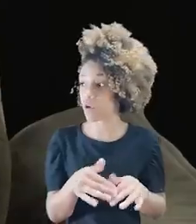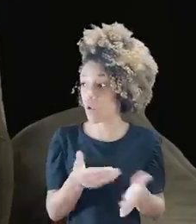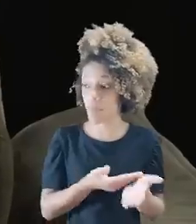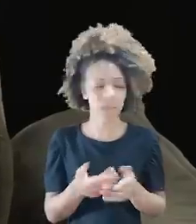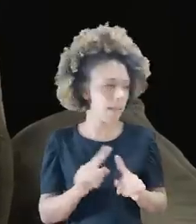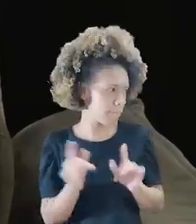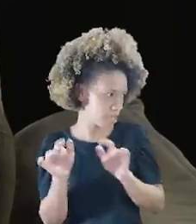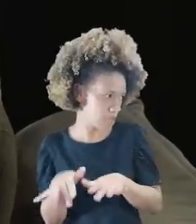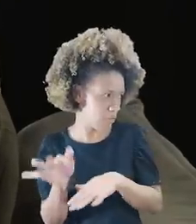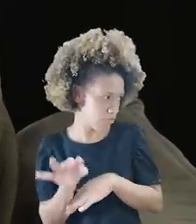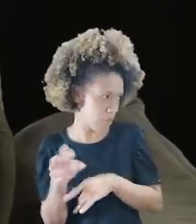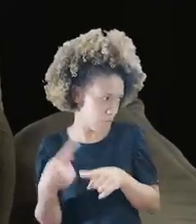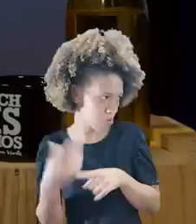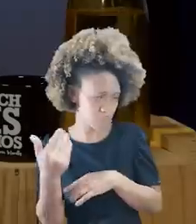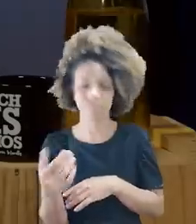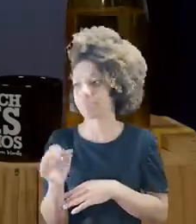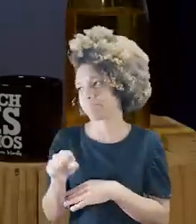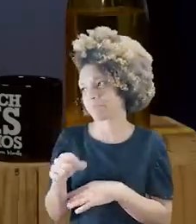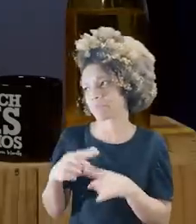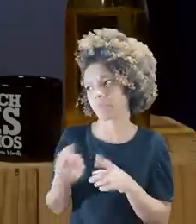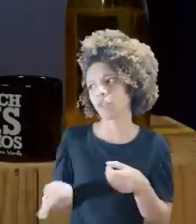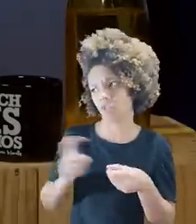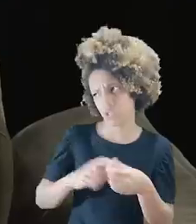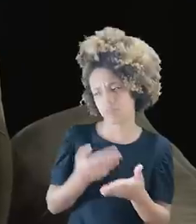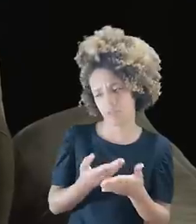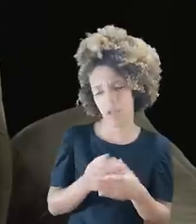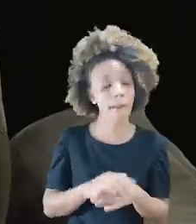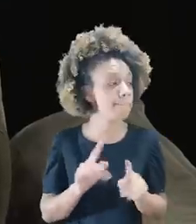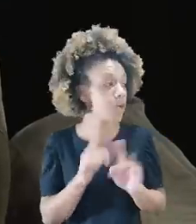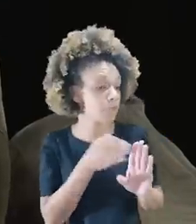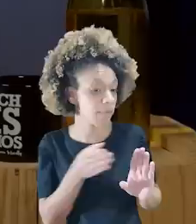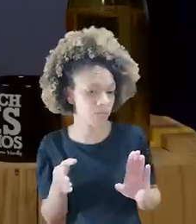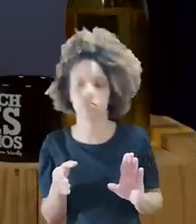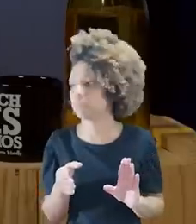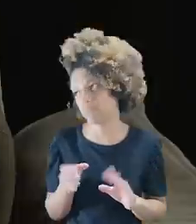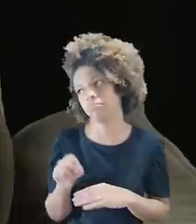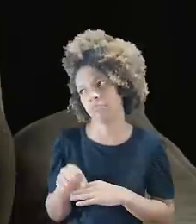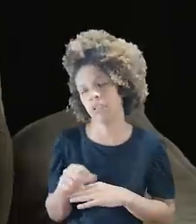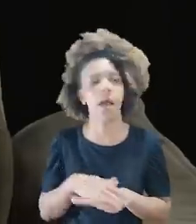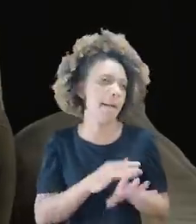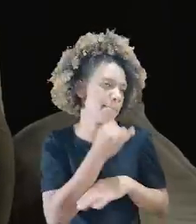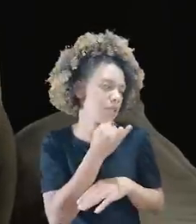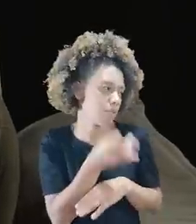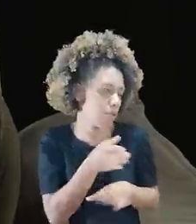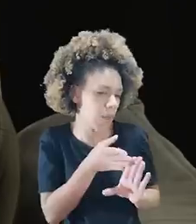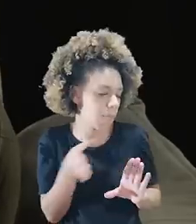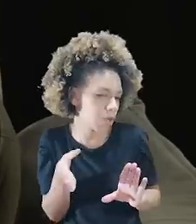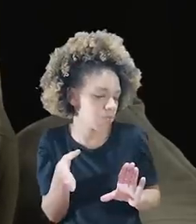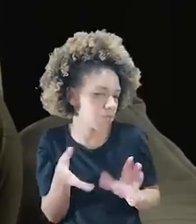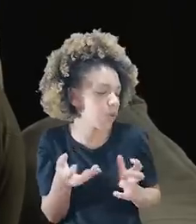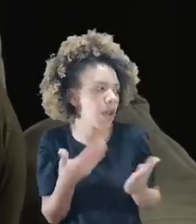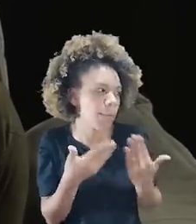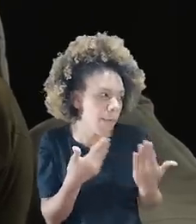Mas você teve que largar a faculdade por conta do Sucesso tive mas eu voltei não sim mas naquele período ali Pero aquele período ali por exemplo e